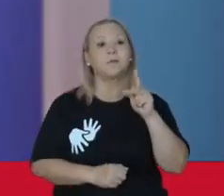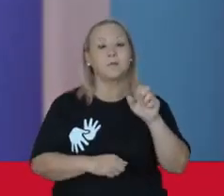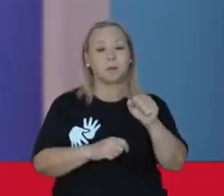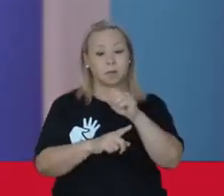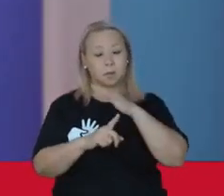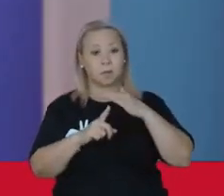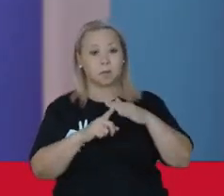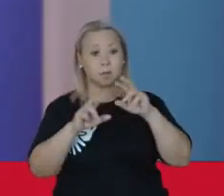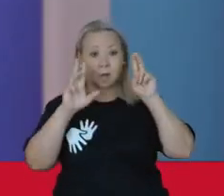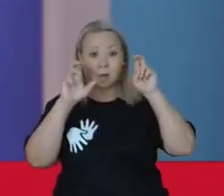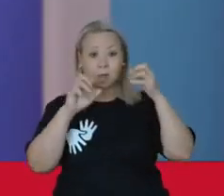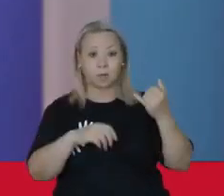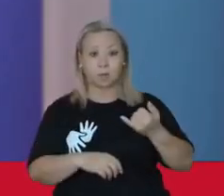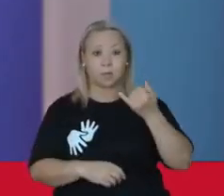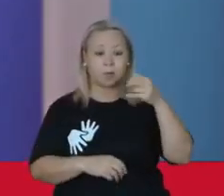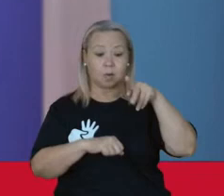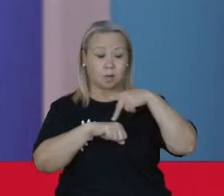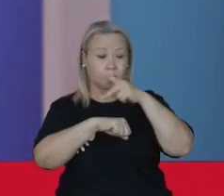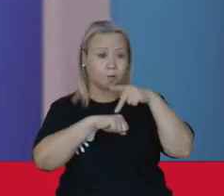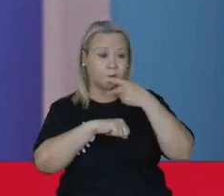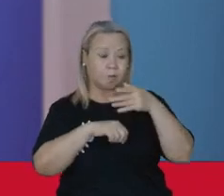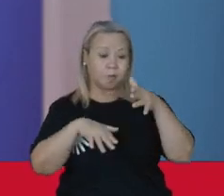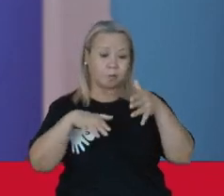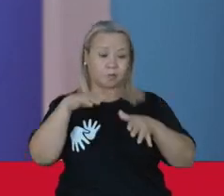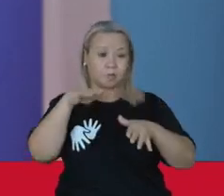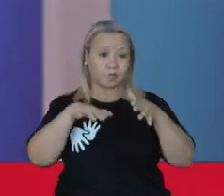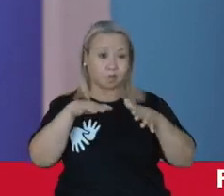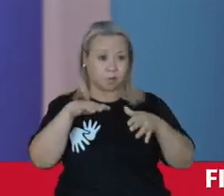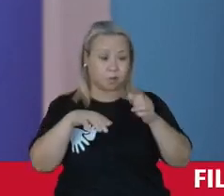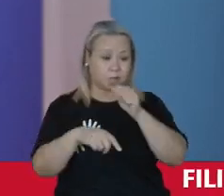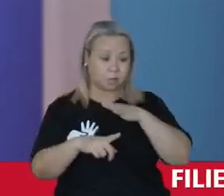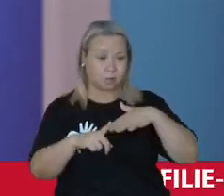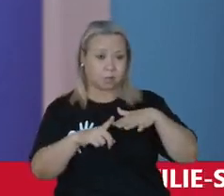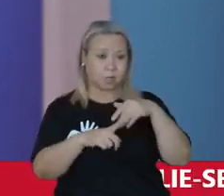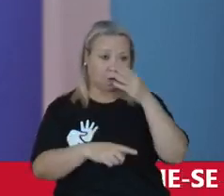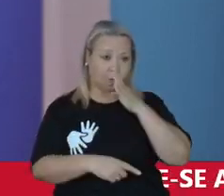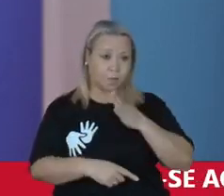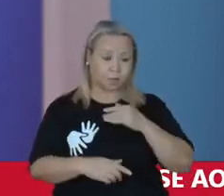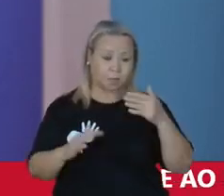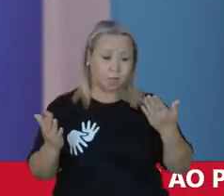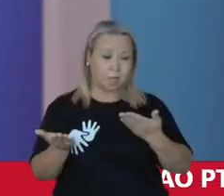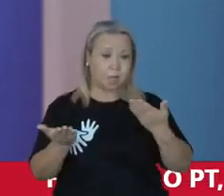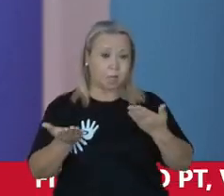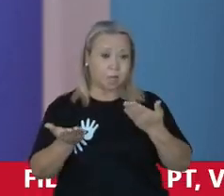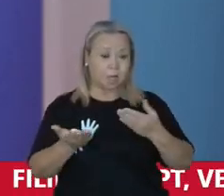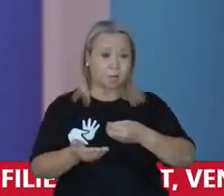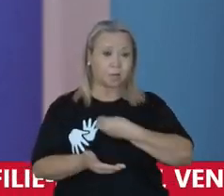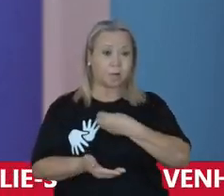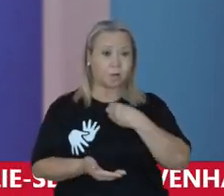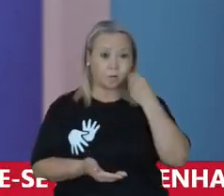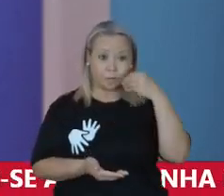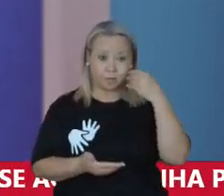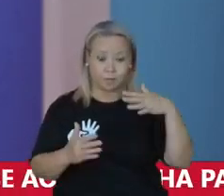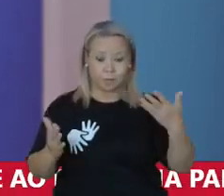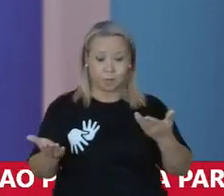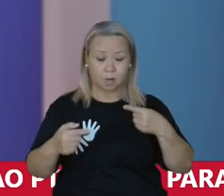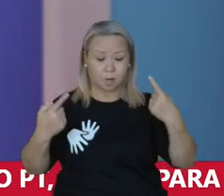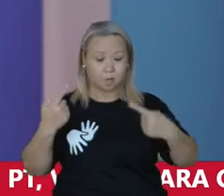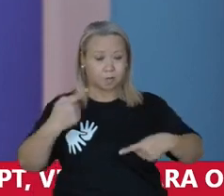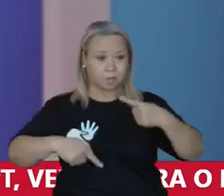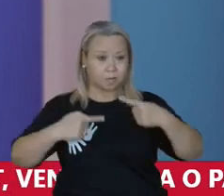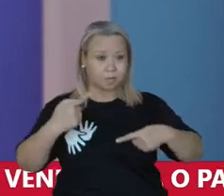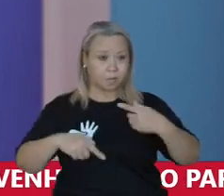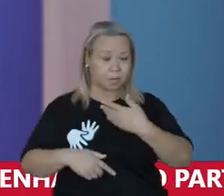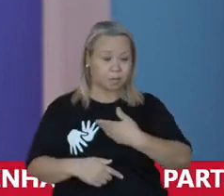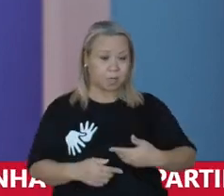assunto importantíssimo num país com tantas desigualdades como o Brasil. E na atual conjuntura, motivos de debates e discussões em todas